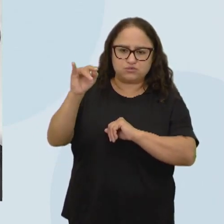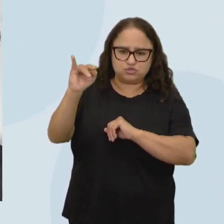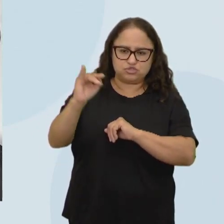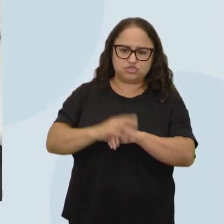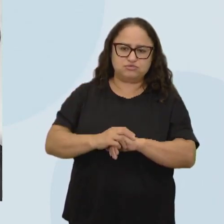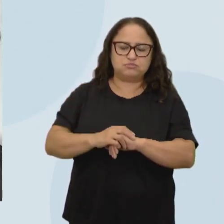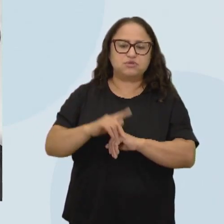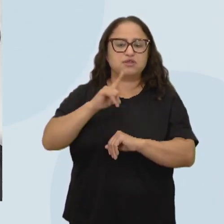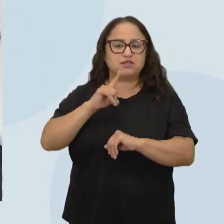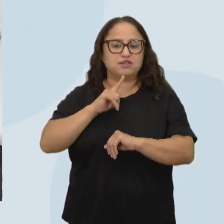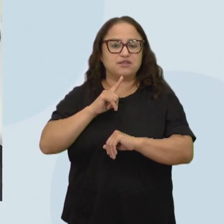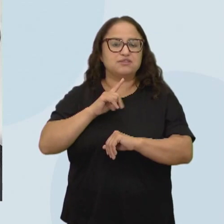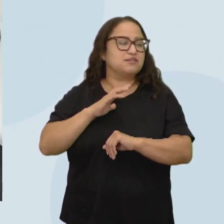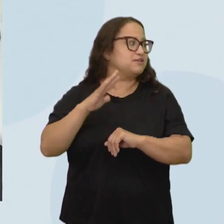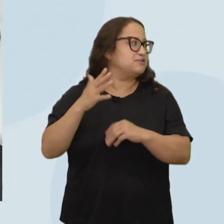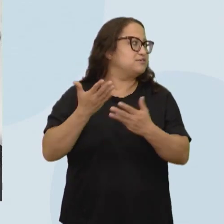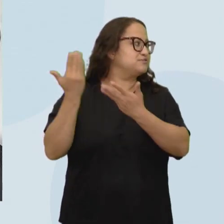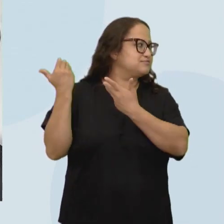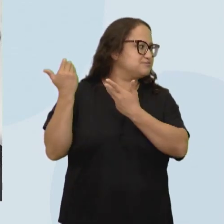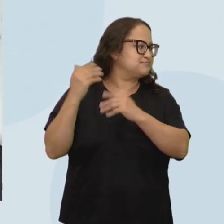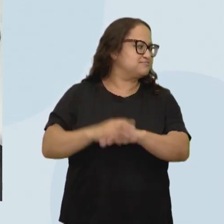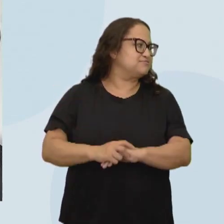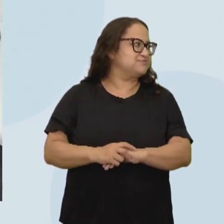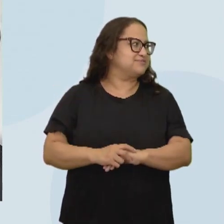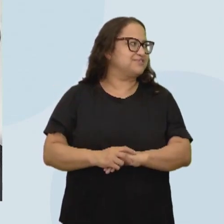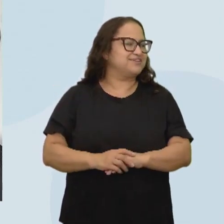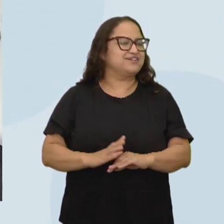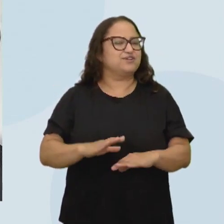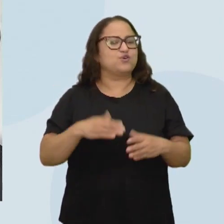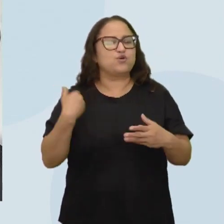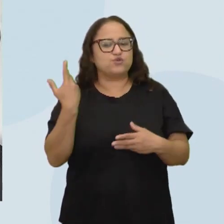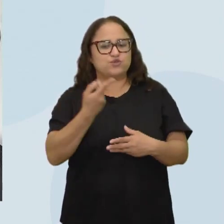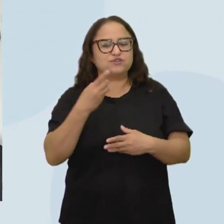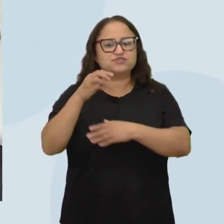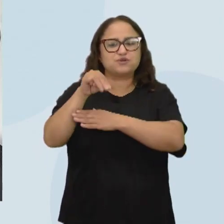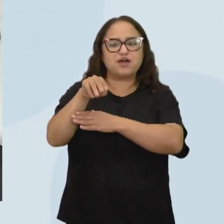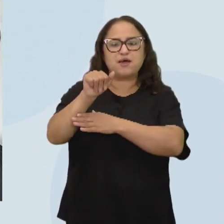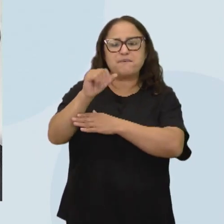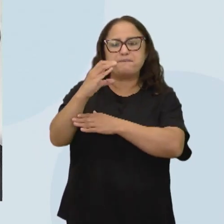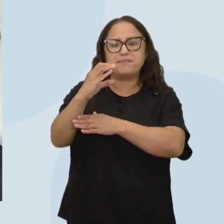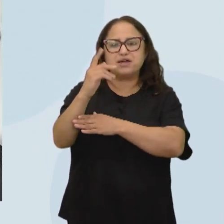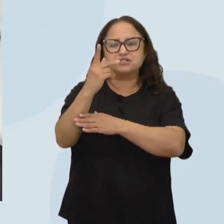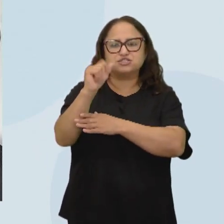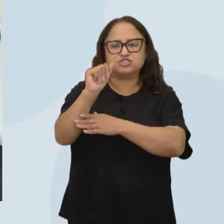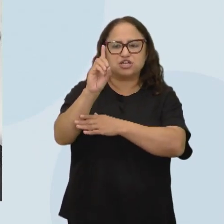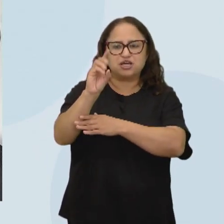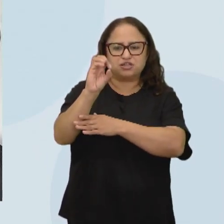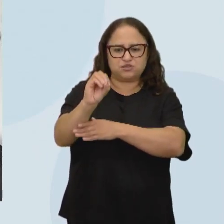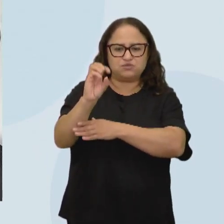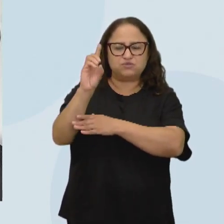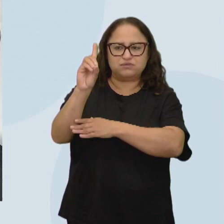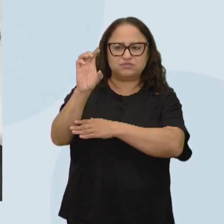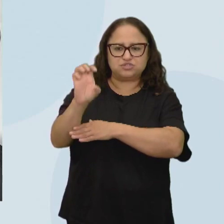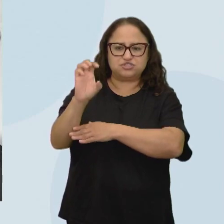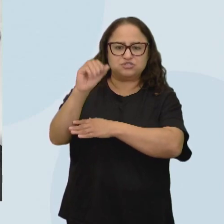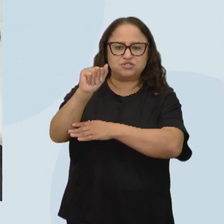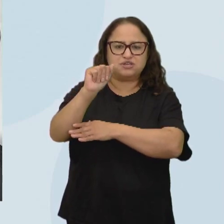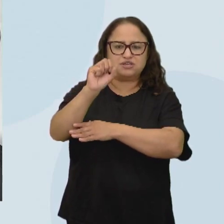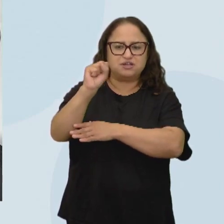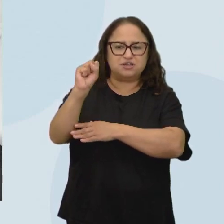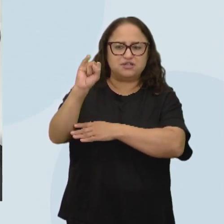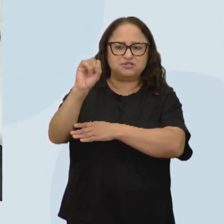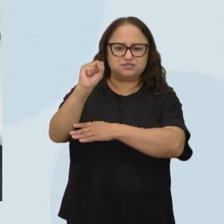do Cosme Velho, né? O nosso Machado de Assis. Falava sobre Dostoiévski, falava sobre Camus, como